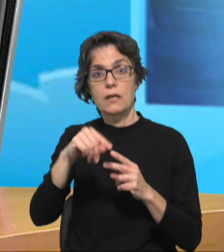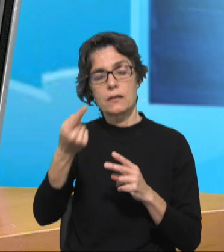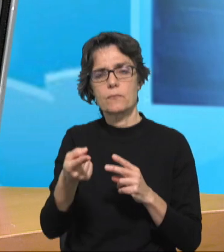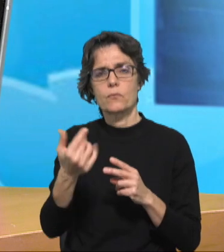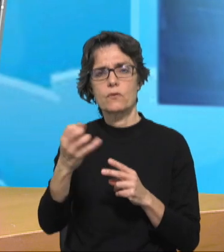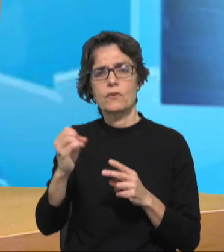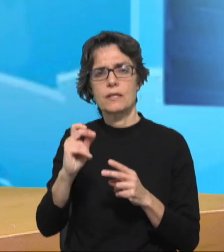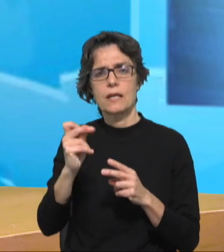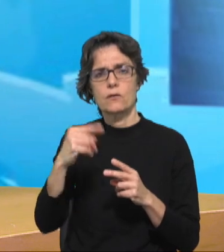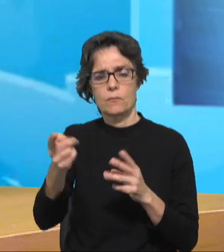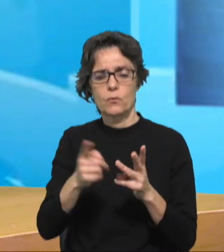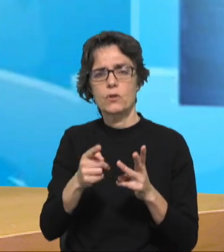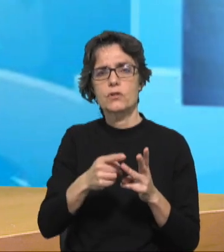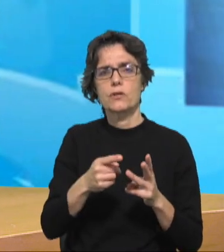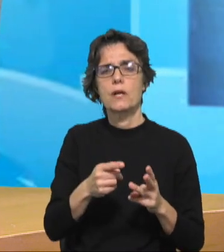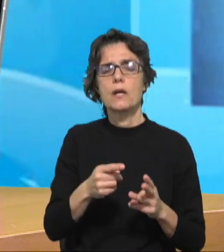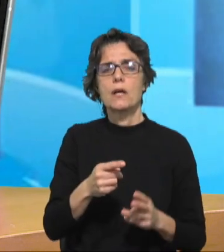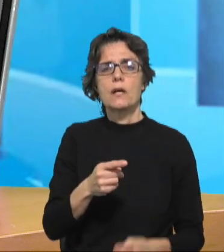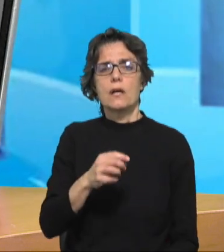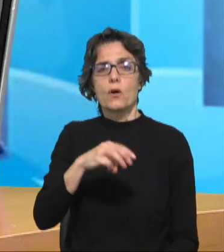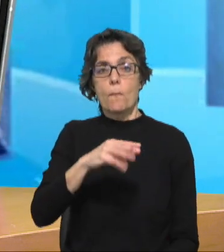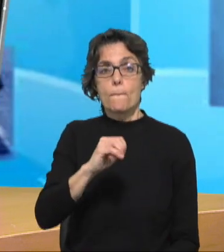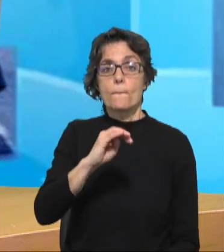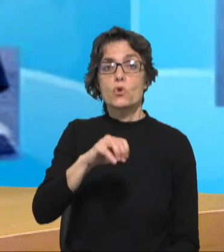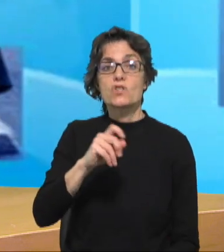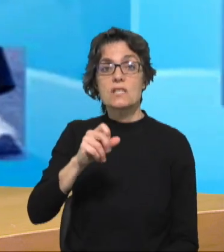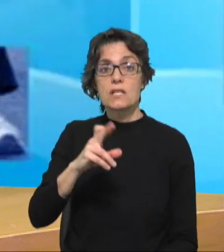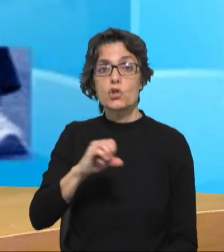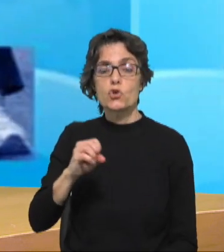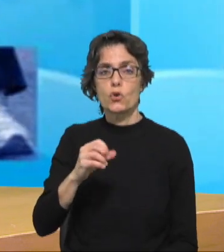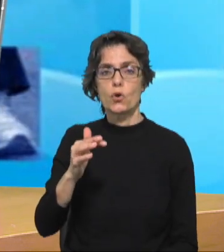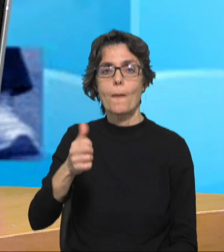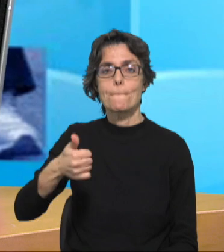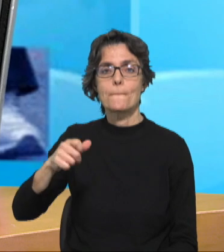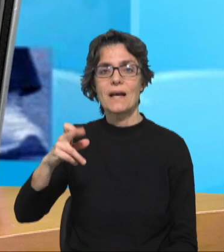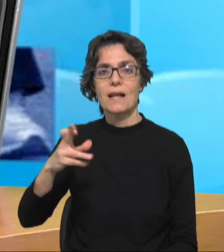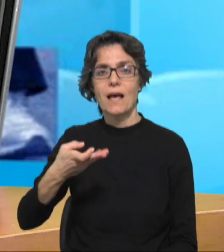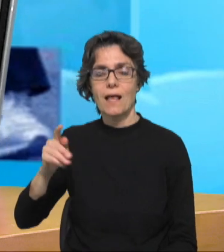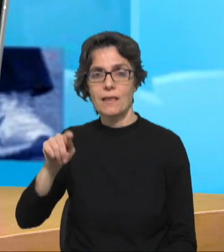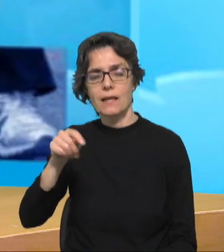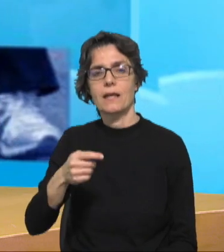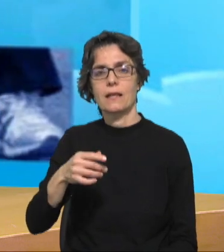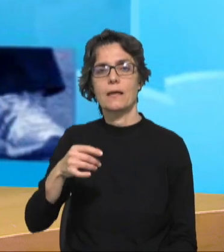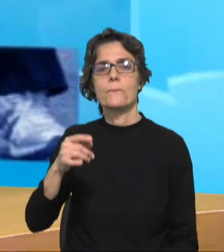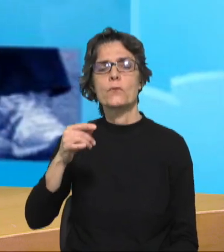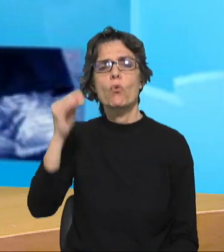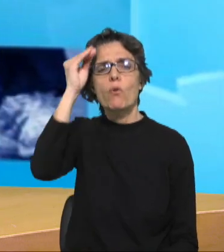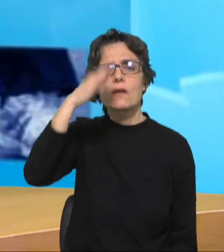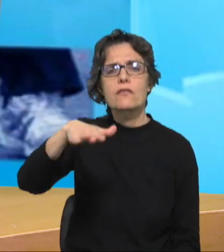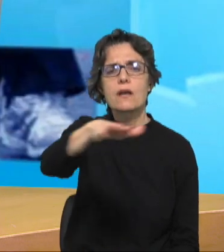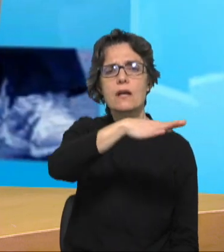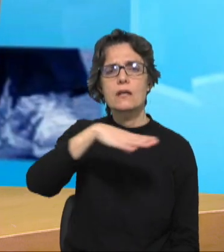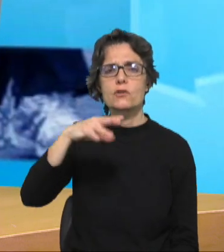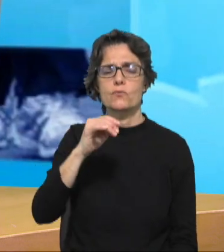o Monsenhor Silveira Barrados, que eu não conhecia obviamente, mas pelo que leio era uma pessoa alentejano, da Vila de Redondo, e uma